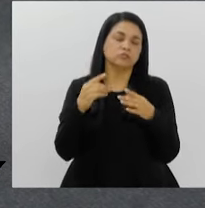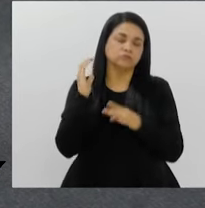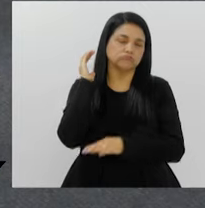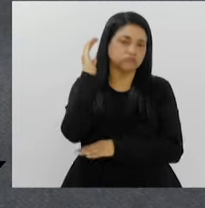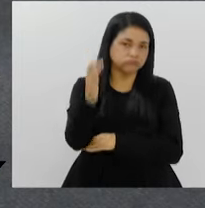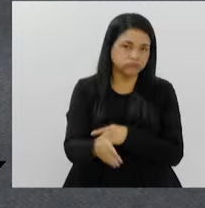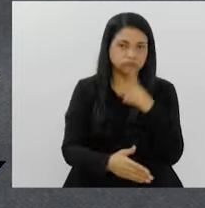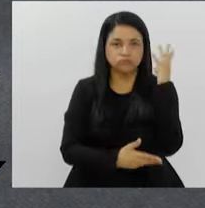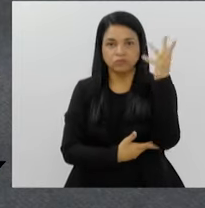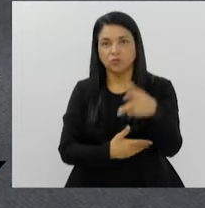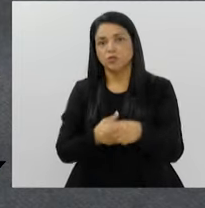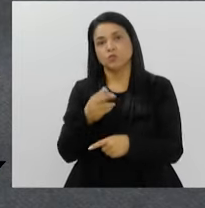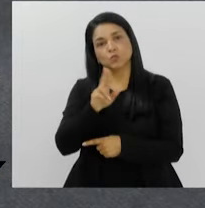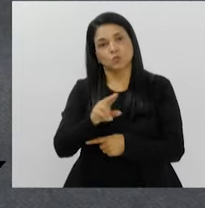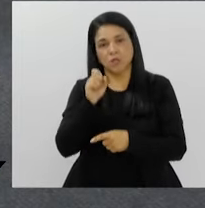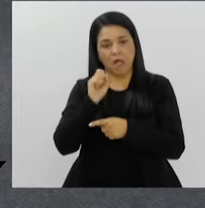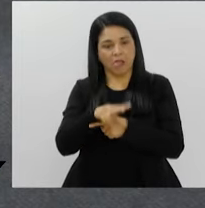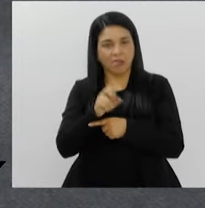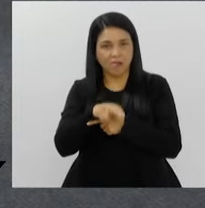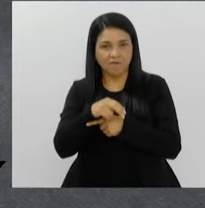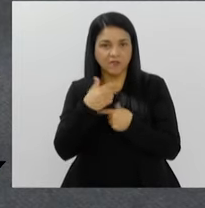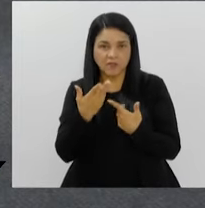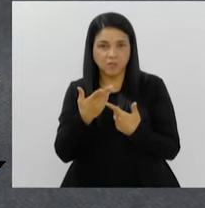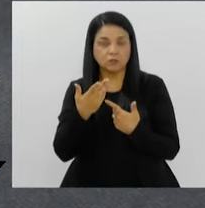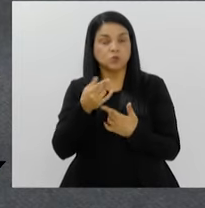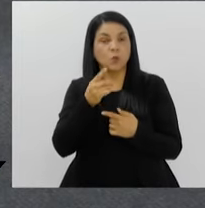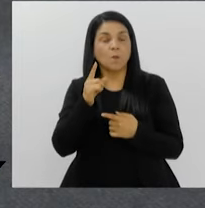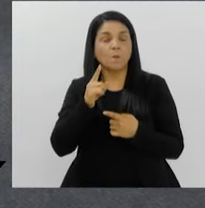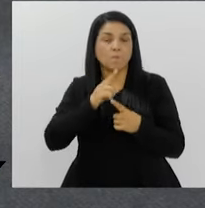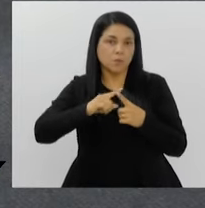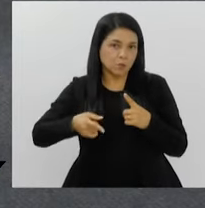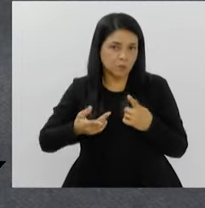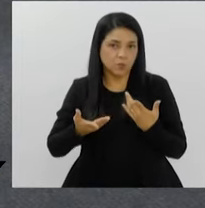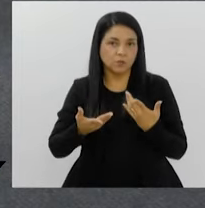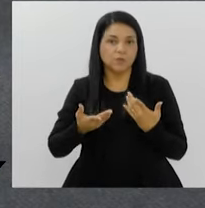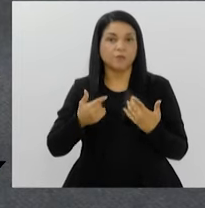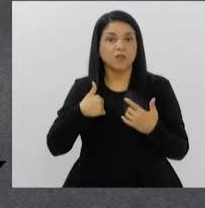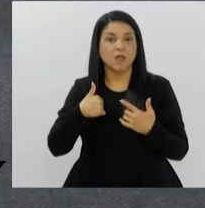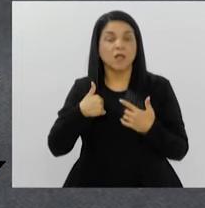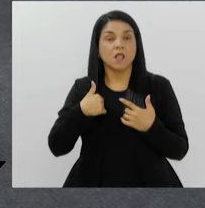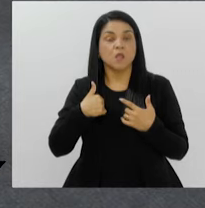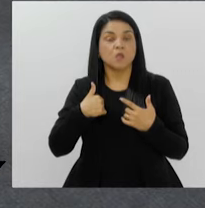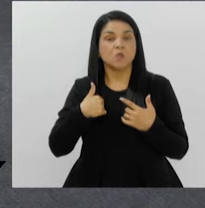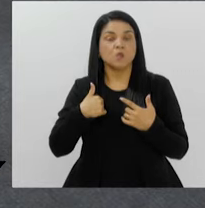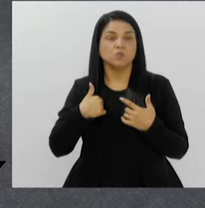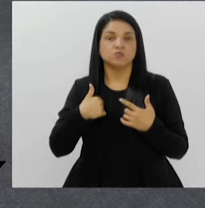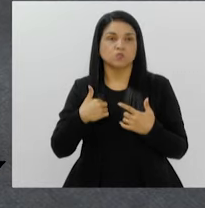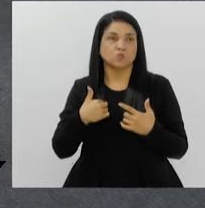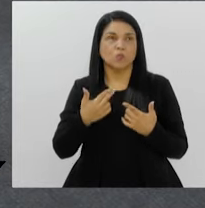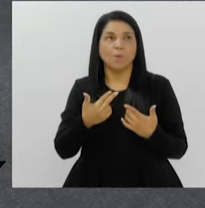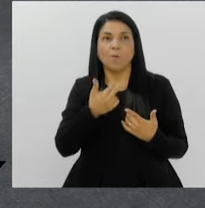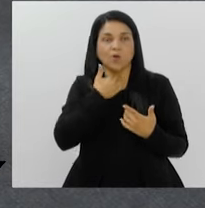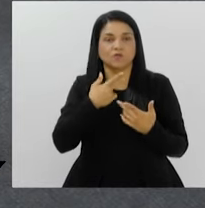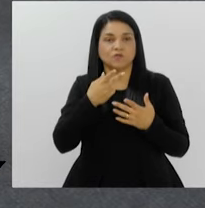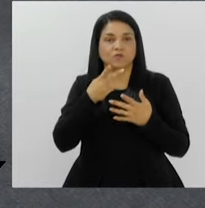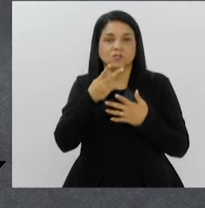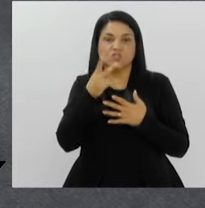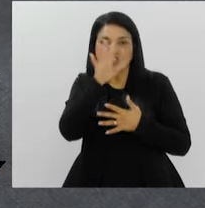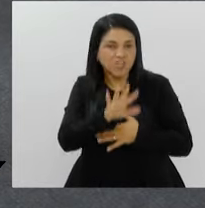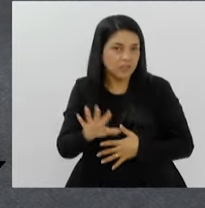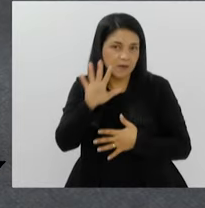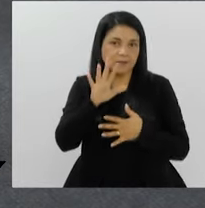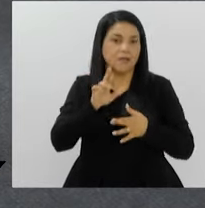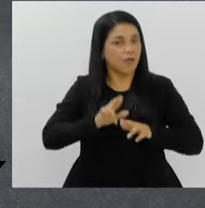usar agrotóxicos já proibidos em outros lugares. Então, eu sou contra tratar como se fosse um todo, porque há realmente situações